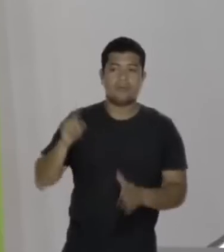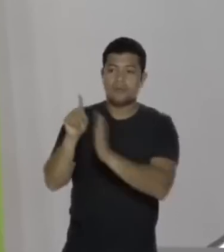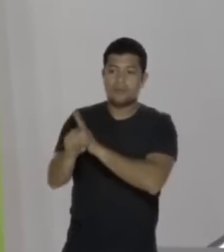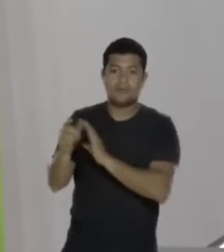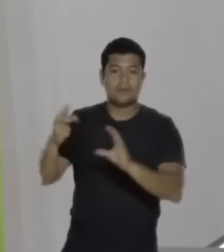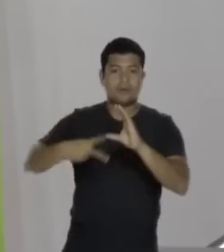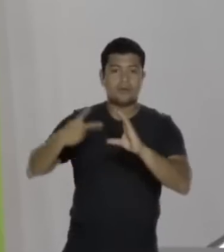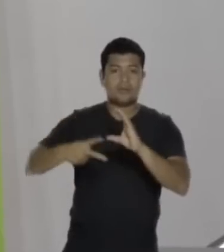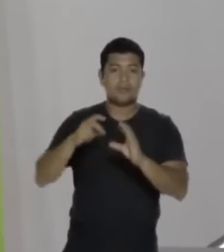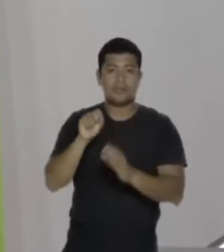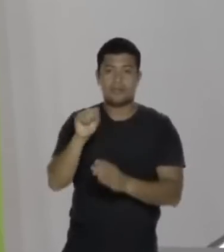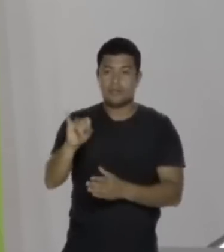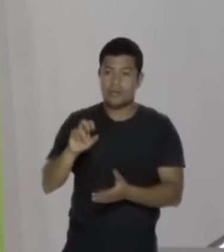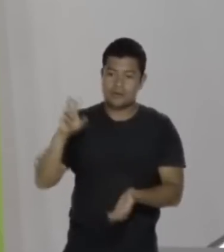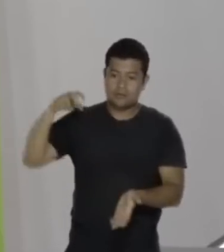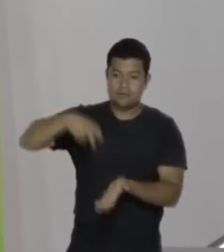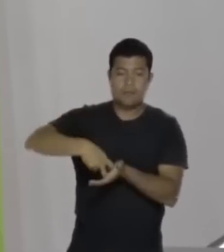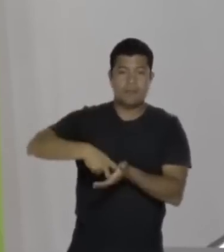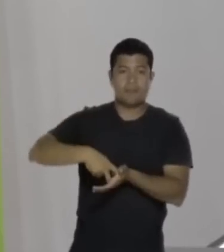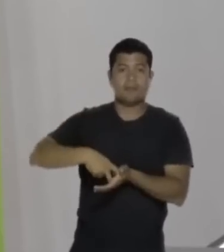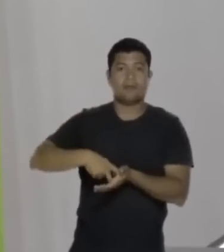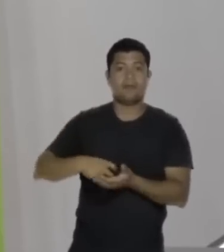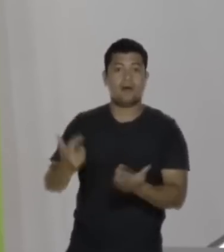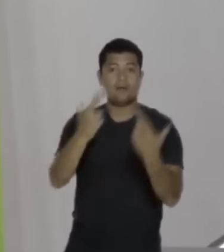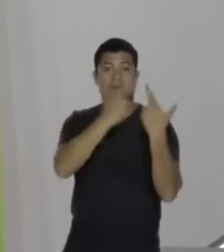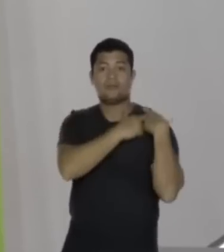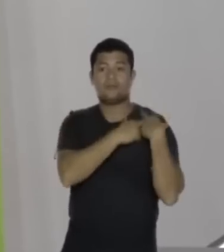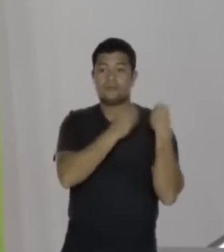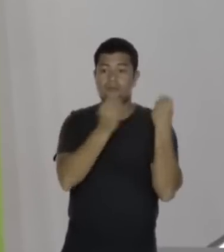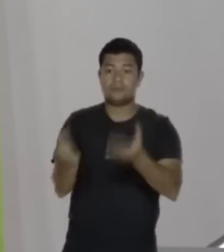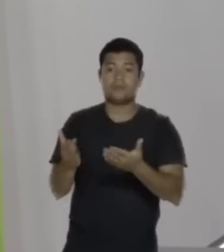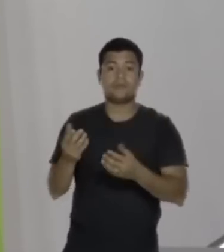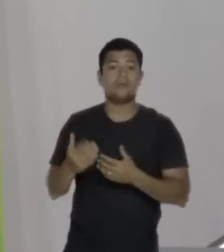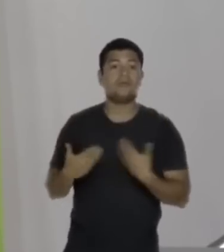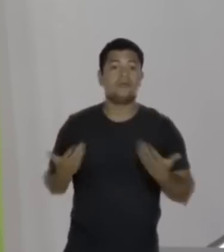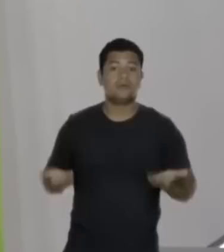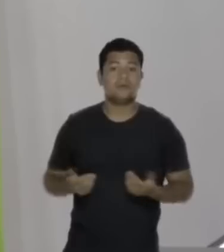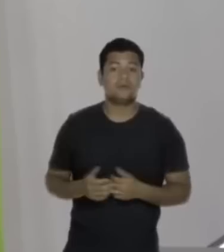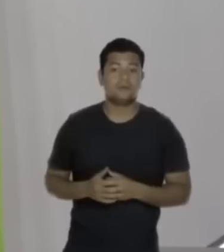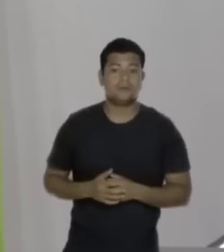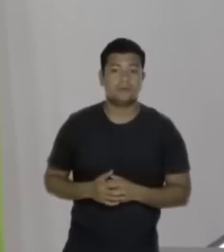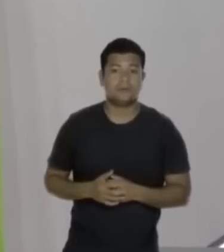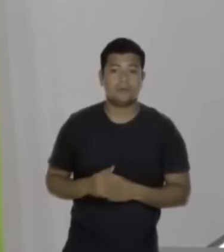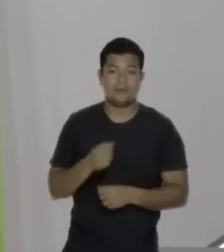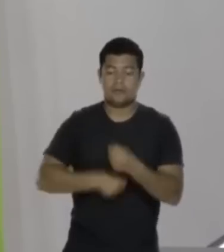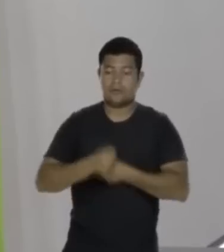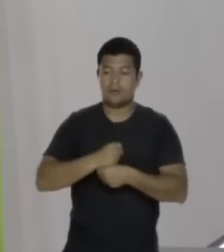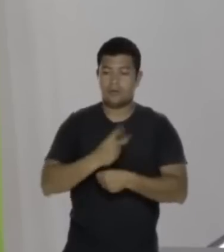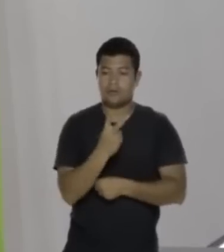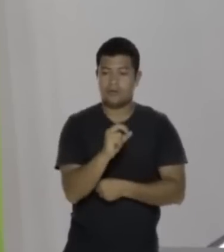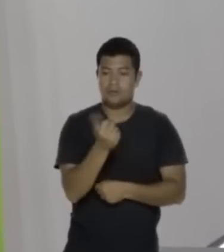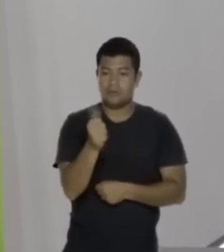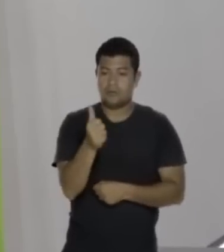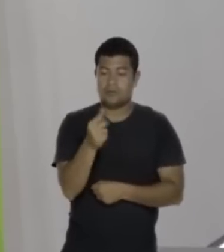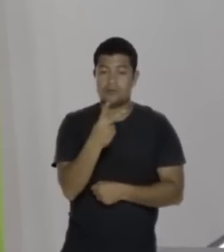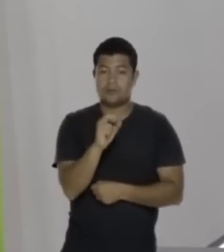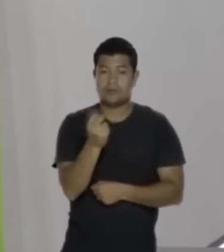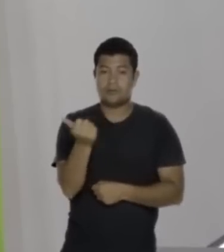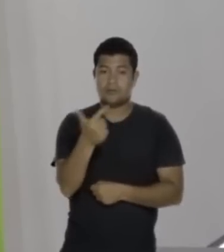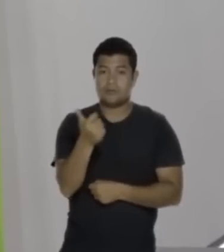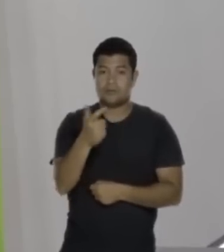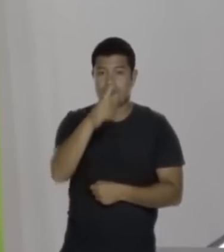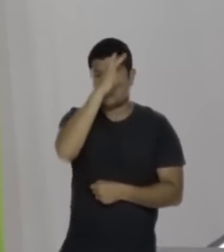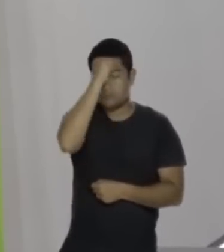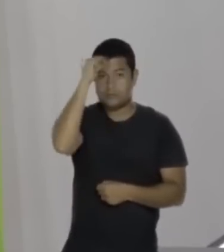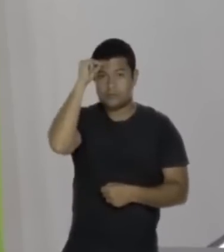de alguma forma, contestada, responsabilizada? Em 2011 e 2012... O prefeito de São Miguel do Oeste era de